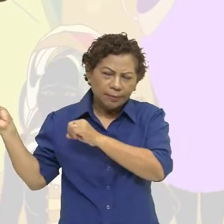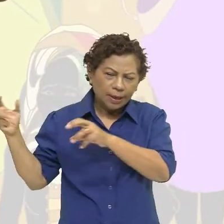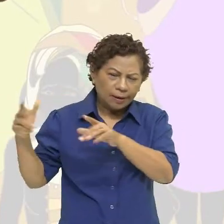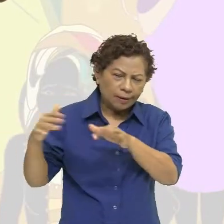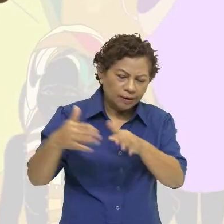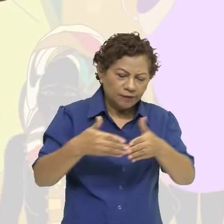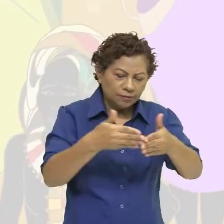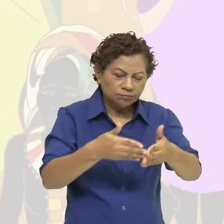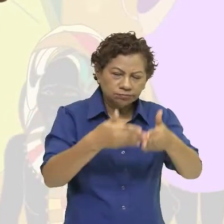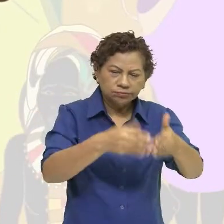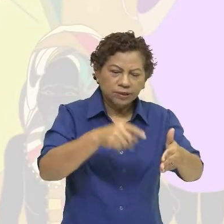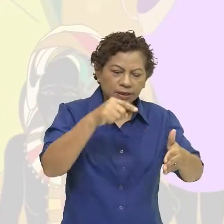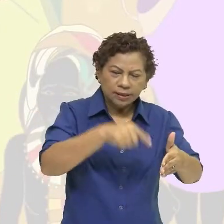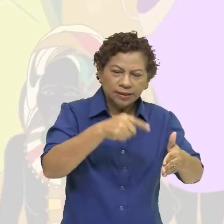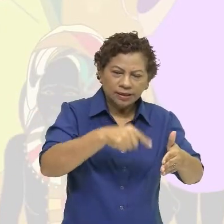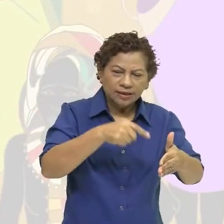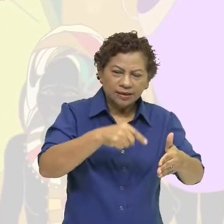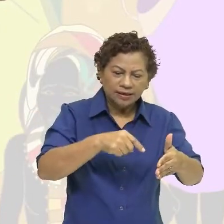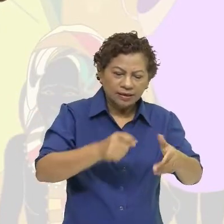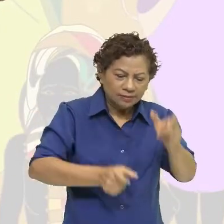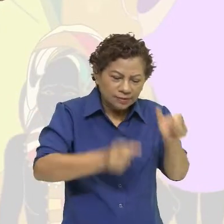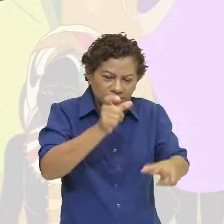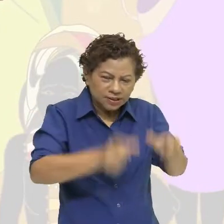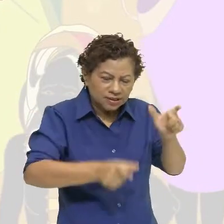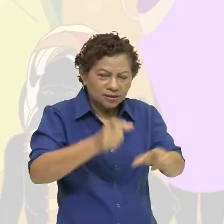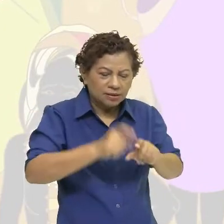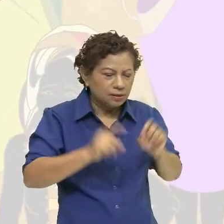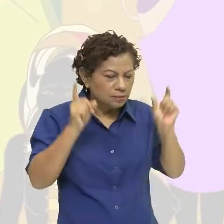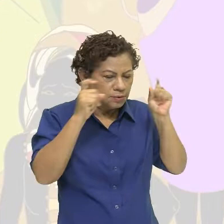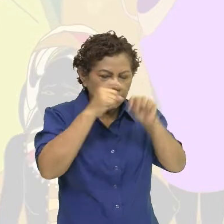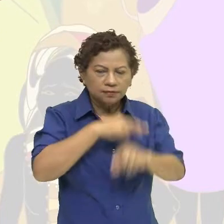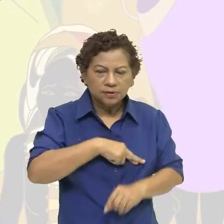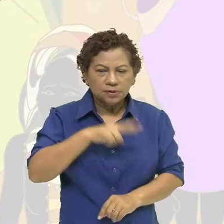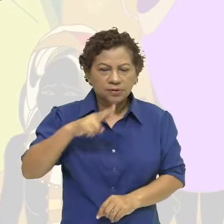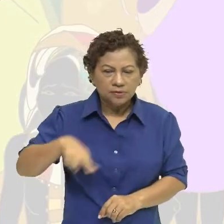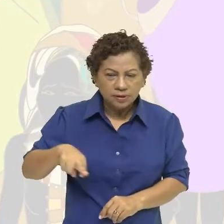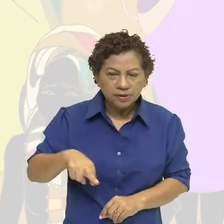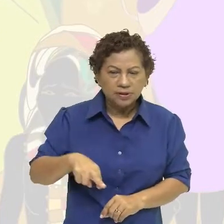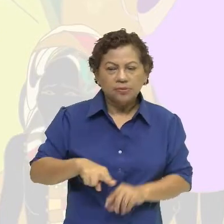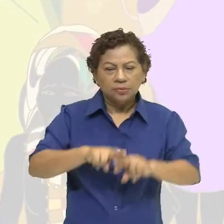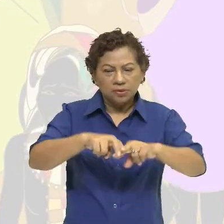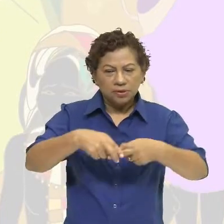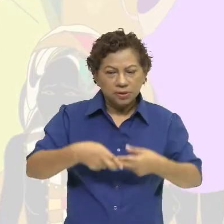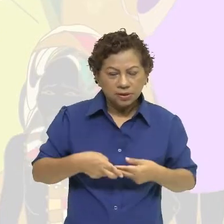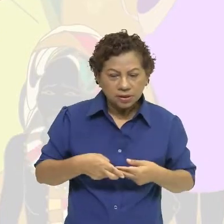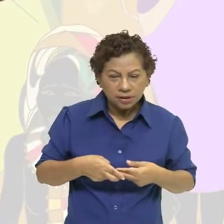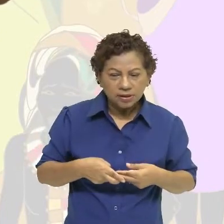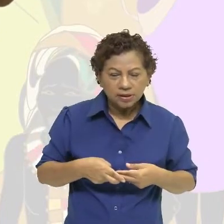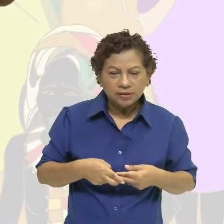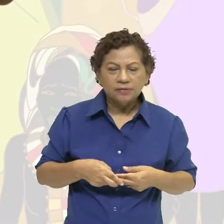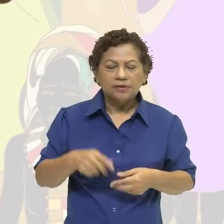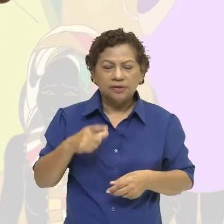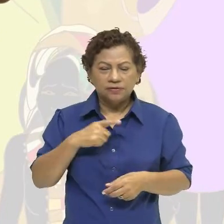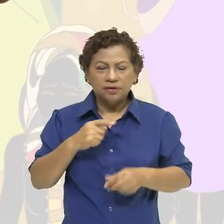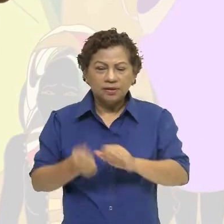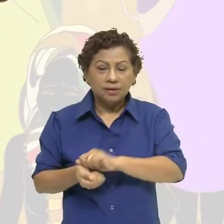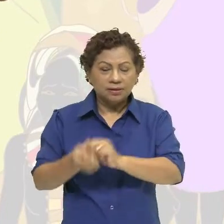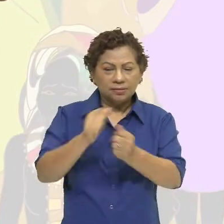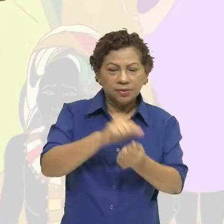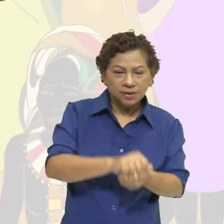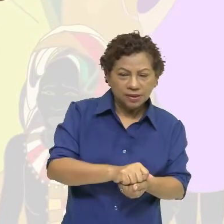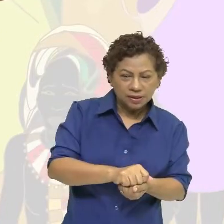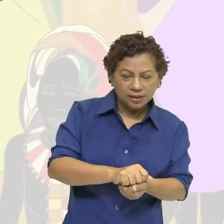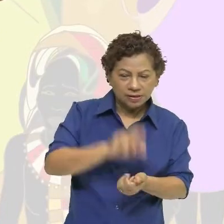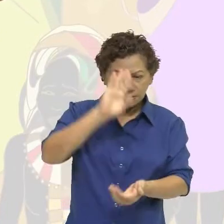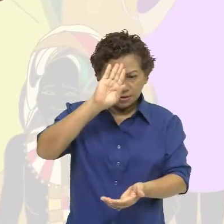negros tiveram dificuldade de expressar sua religiosidade e, por essa razão, tiveram que adaptar seus costumes e crenças